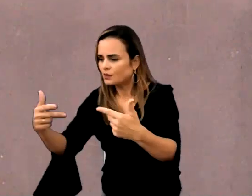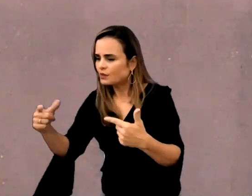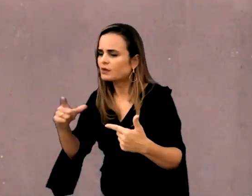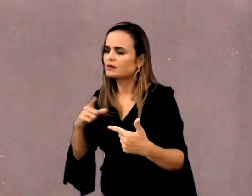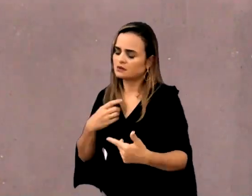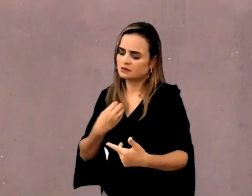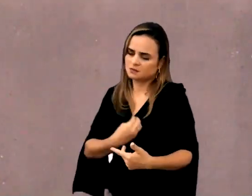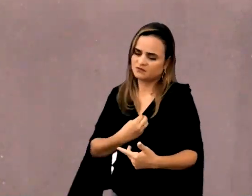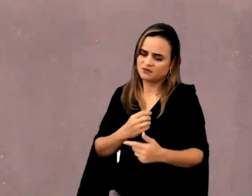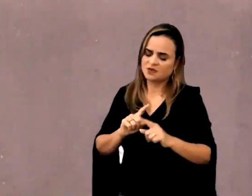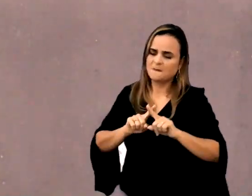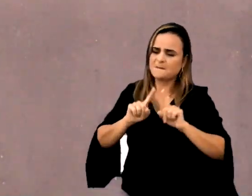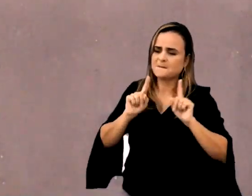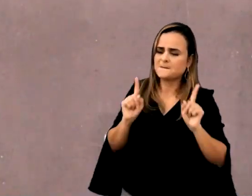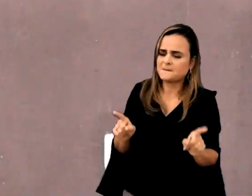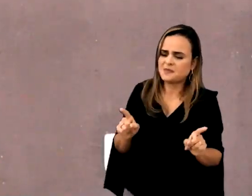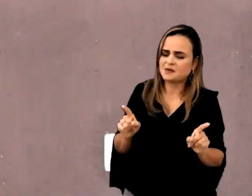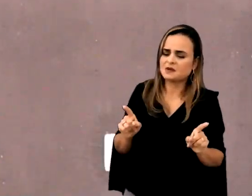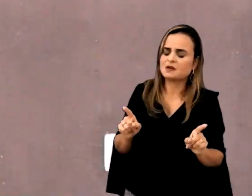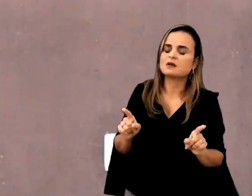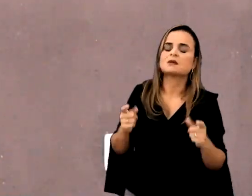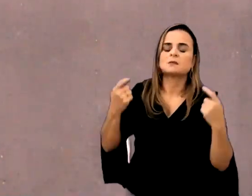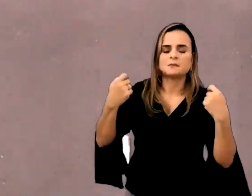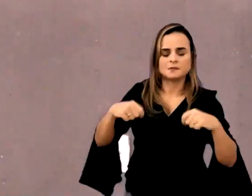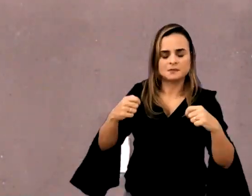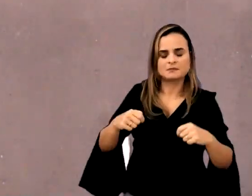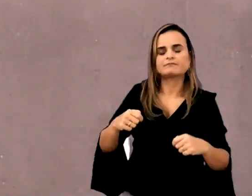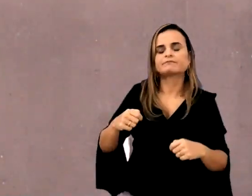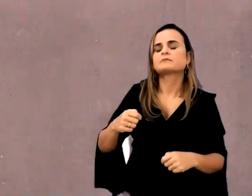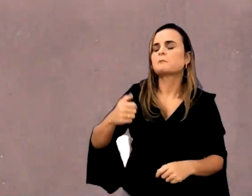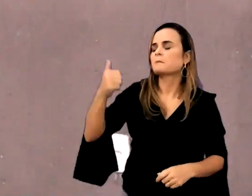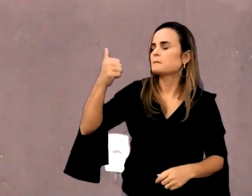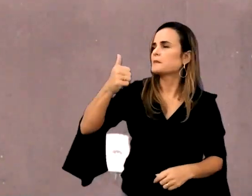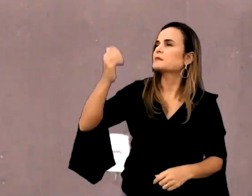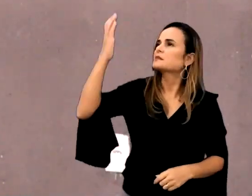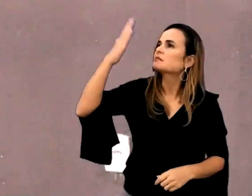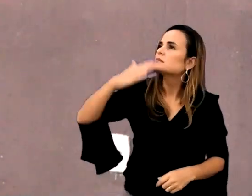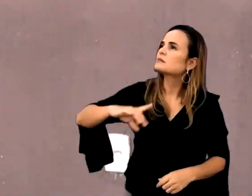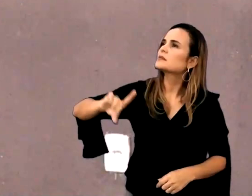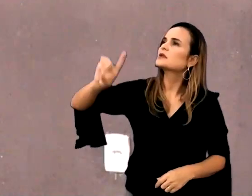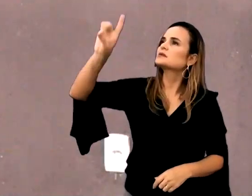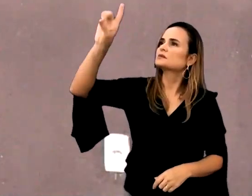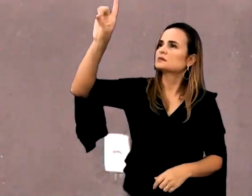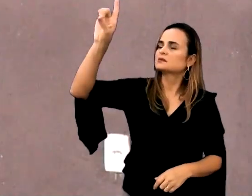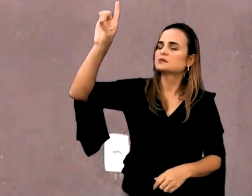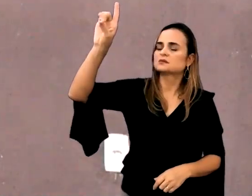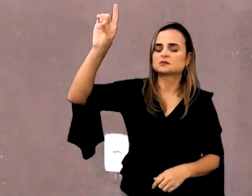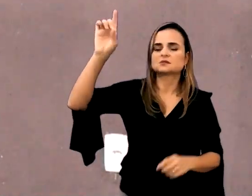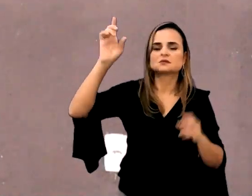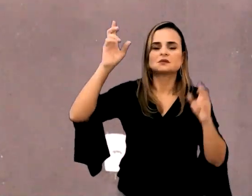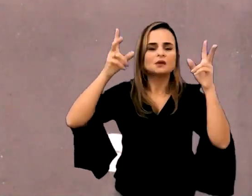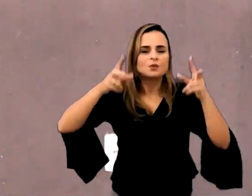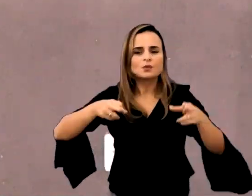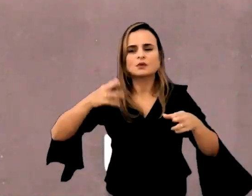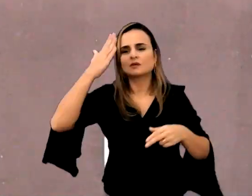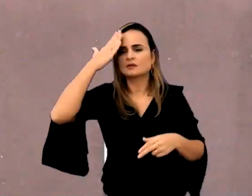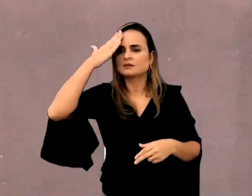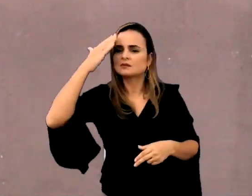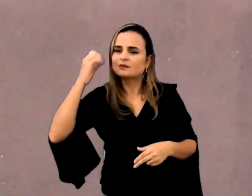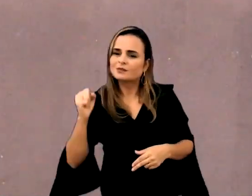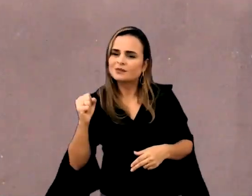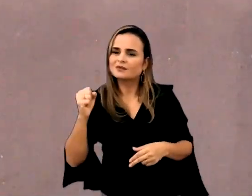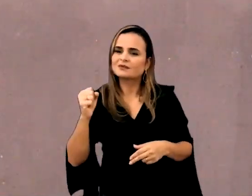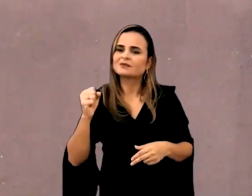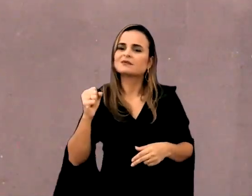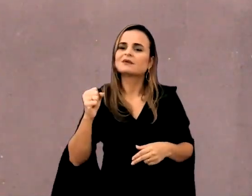não conseguimos nada, a não ser colocarmos diante de Deus, como Salomão fez esse momento